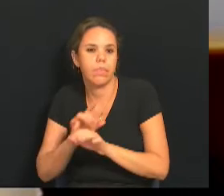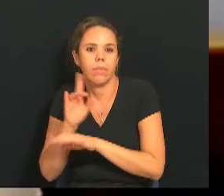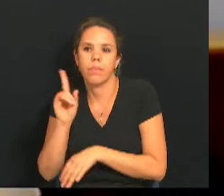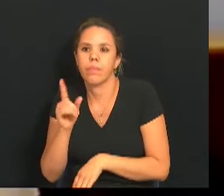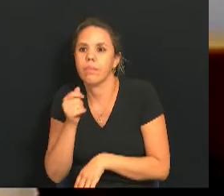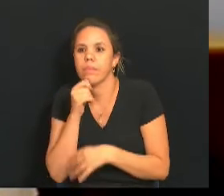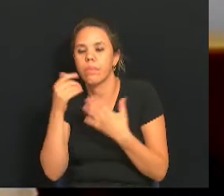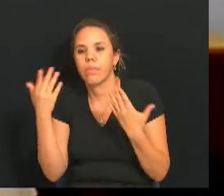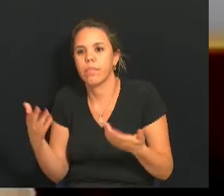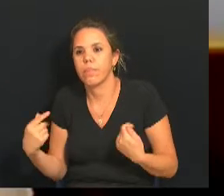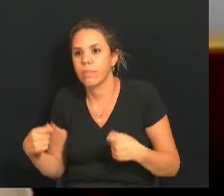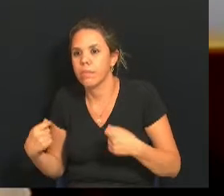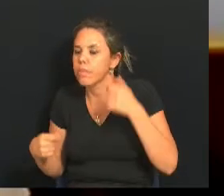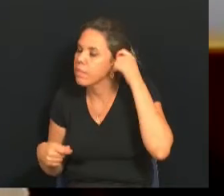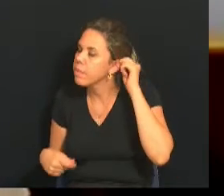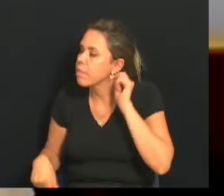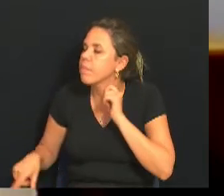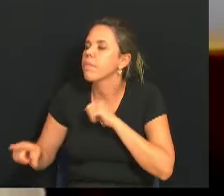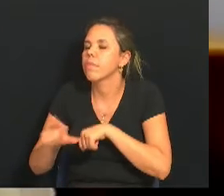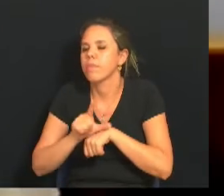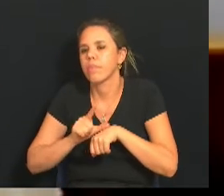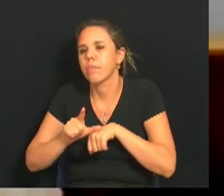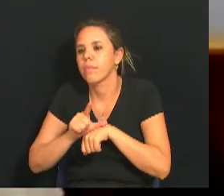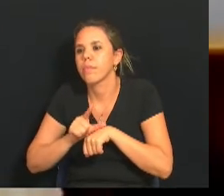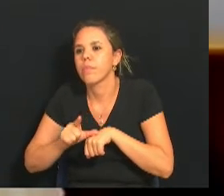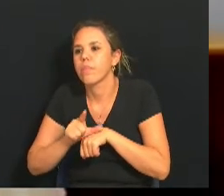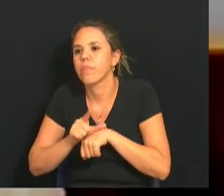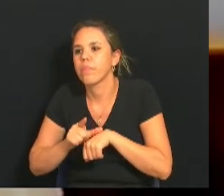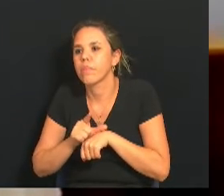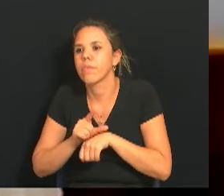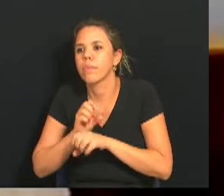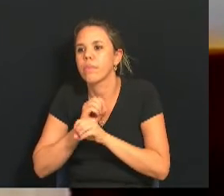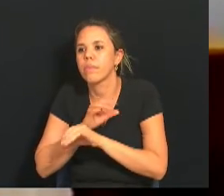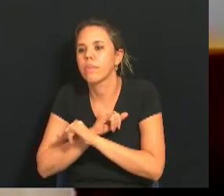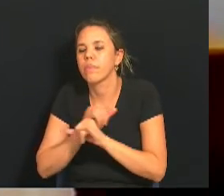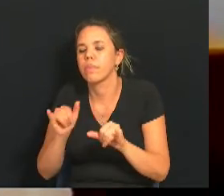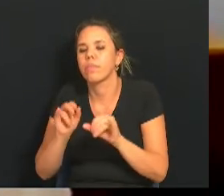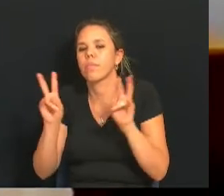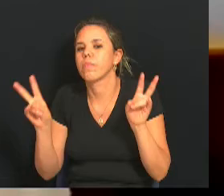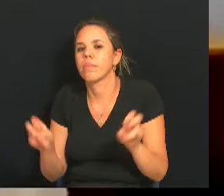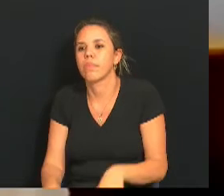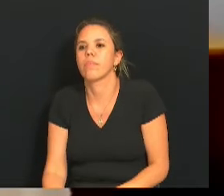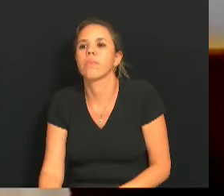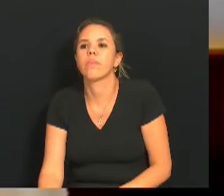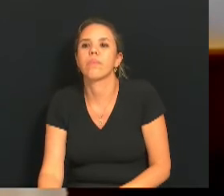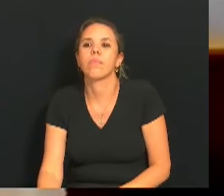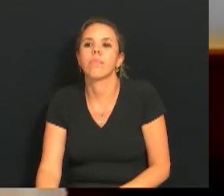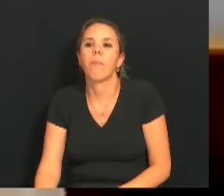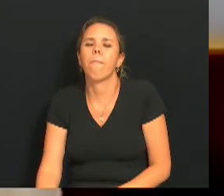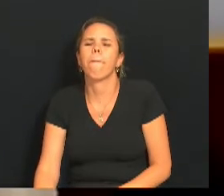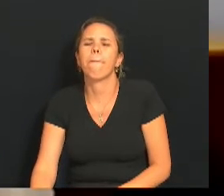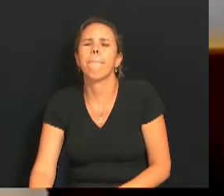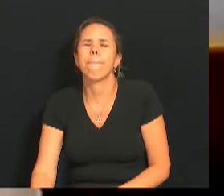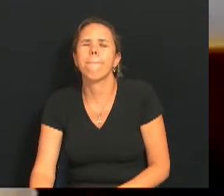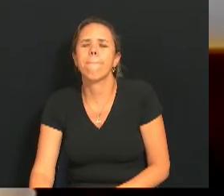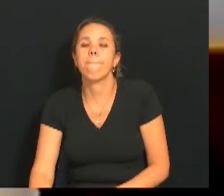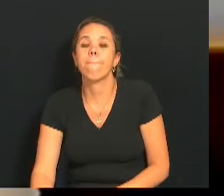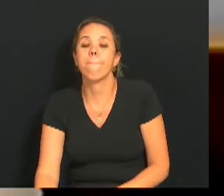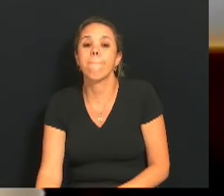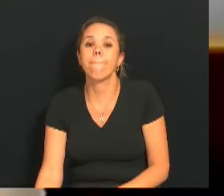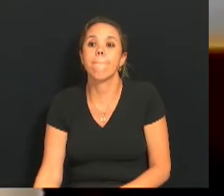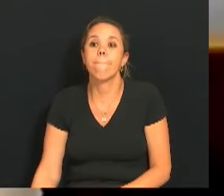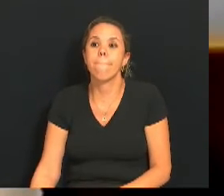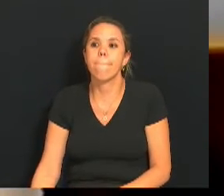Então, é preciso uma legislação, né, que informe a relação, inclusive a hierarquia, né, entre